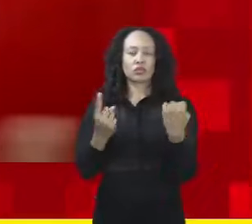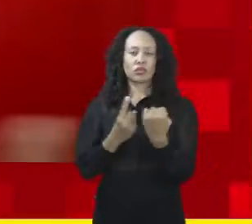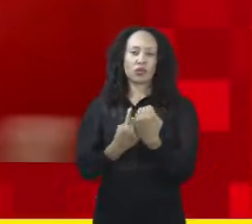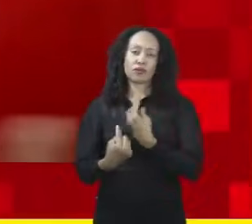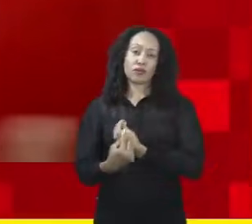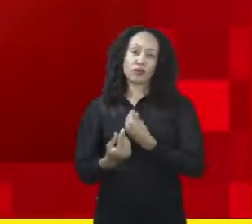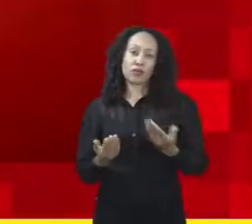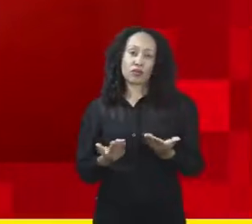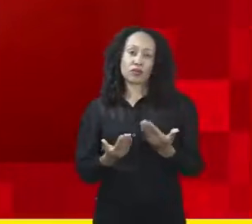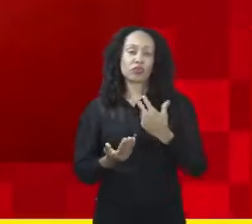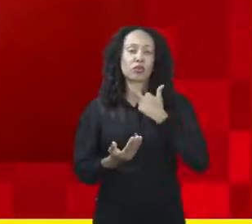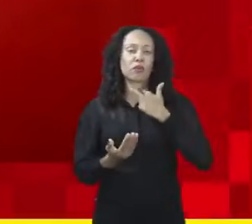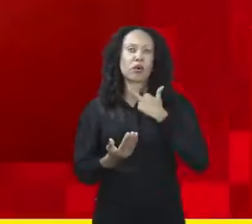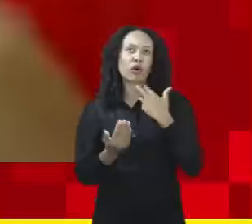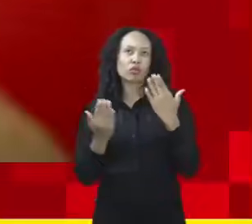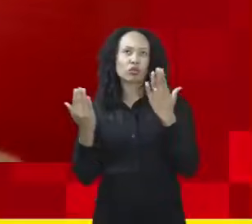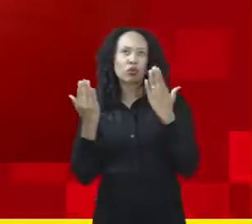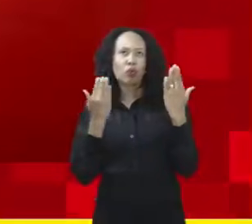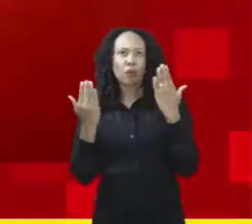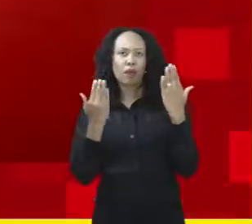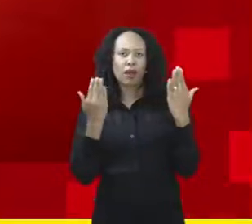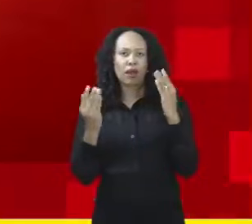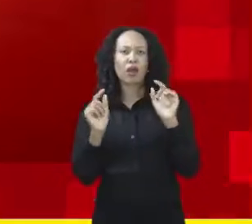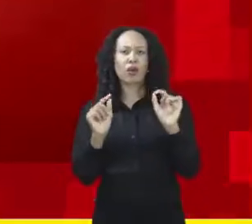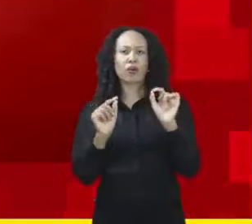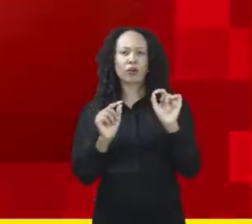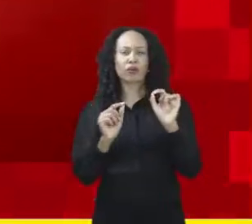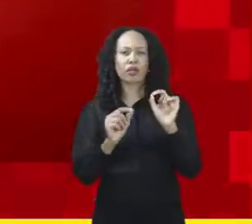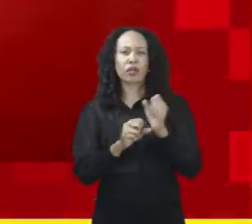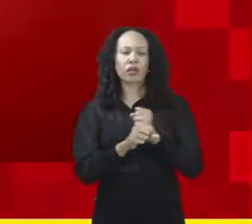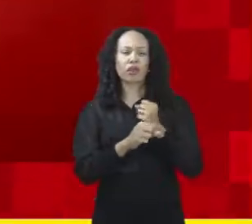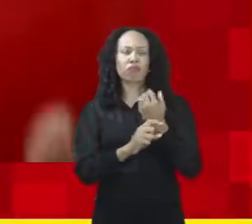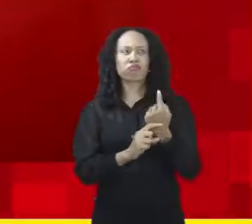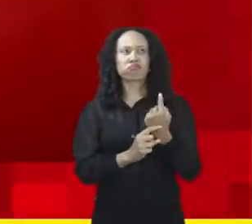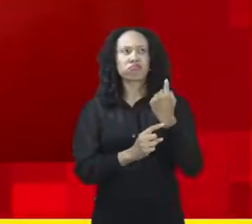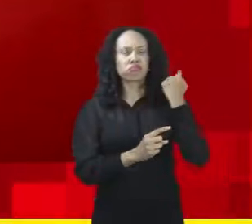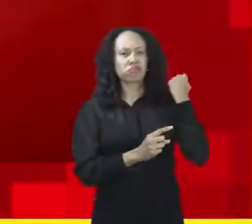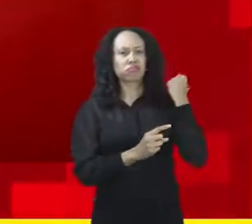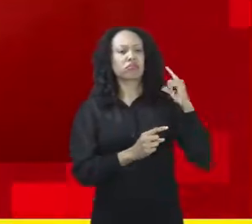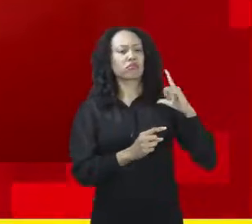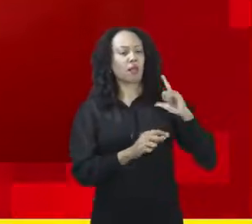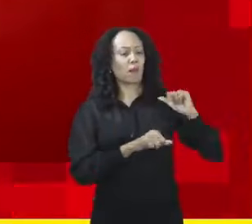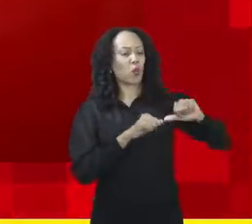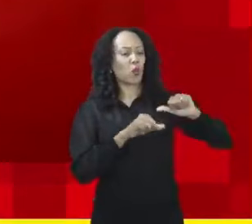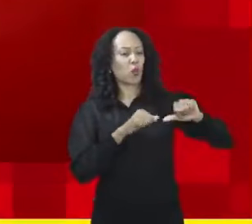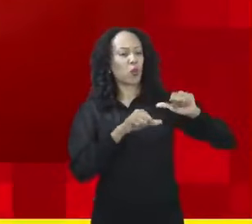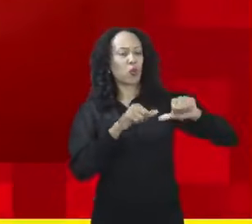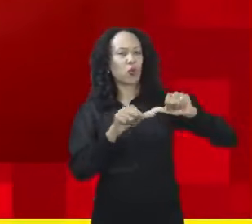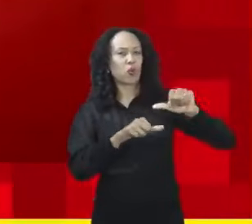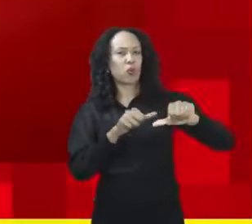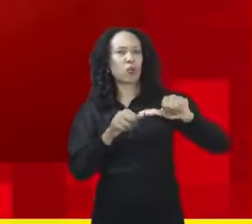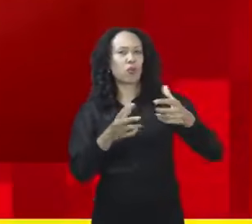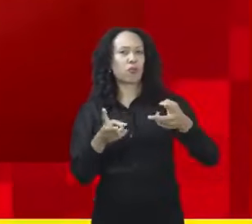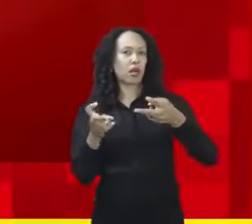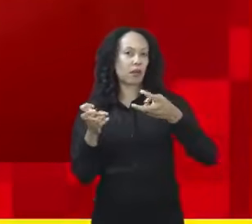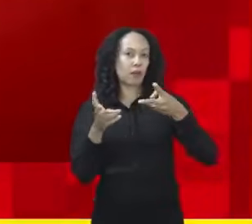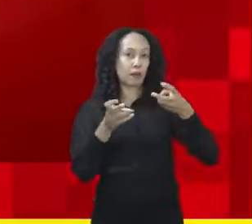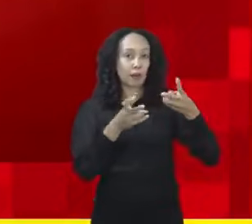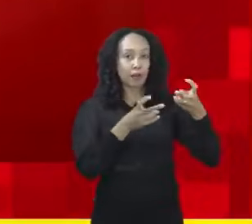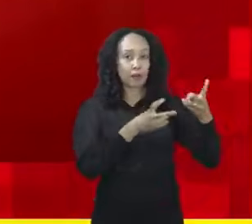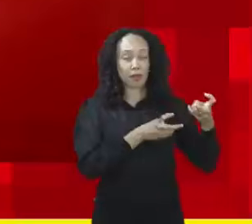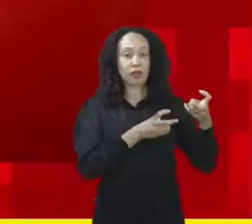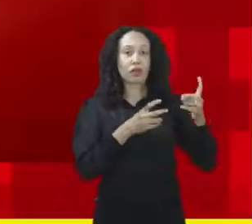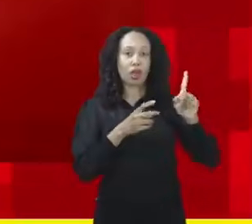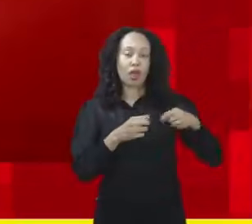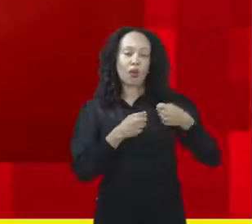Hoje a gente não pode se comparar ao que vivenciamos, né, alguns anos atrás, tudo tem mudado numa escala muito grande. Então, assim, é